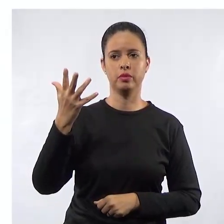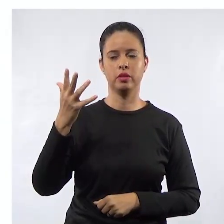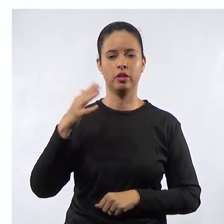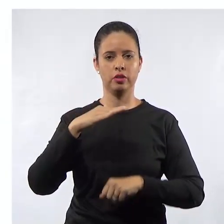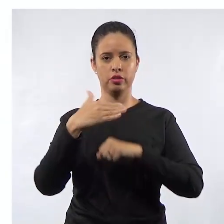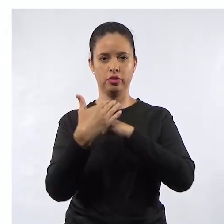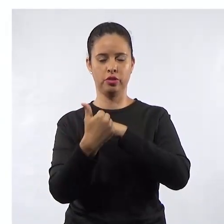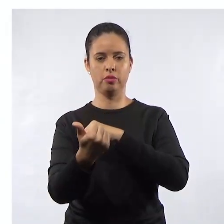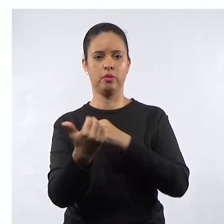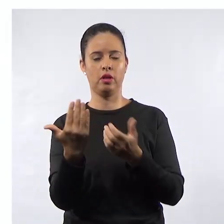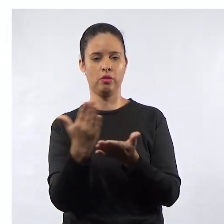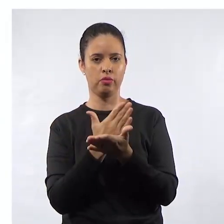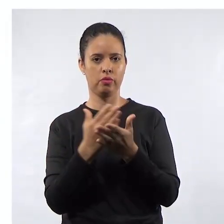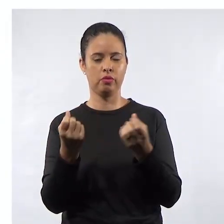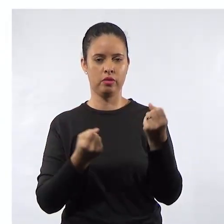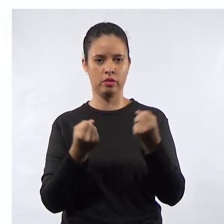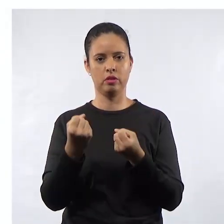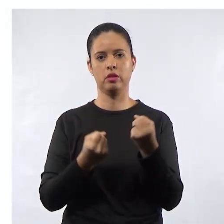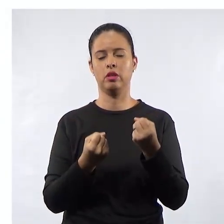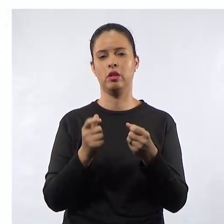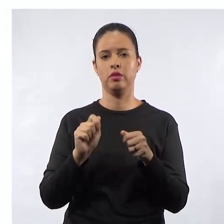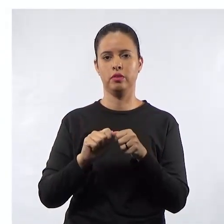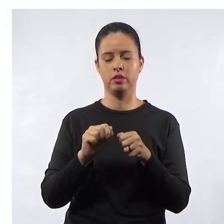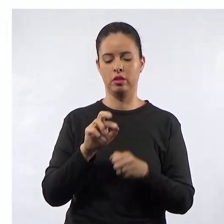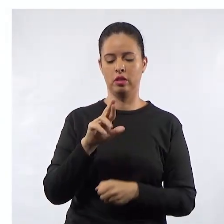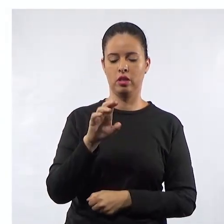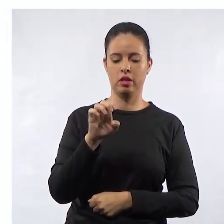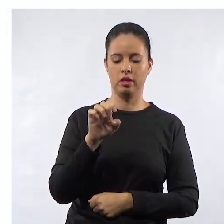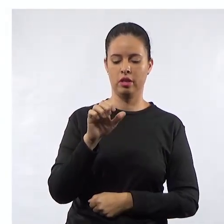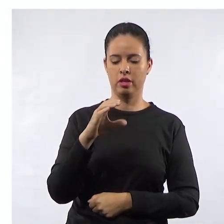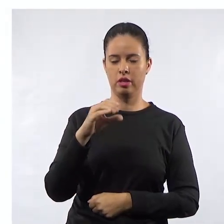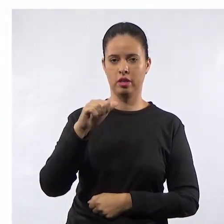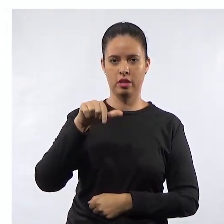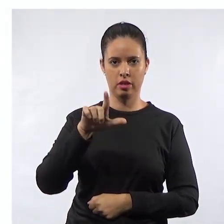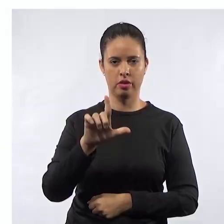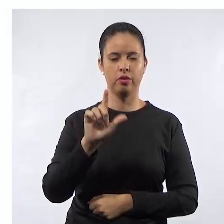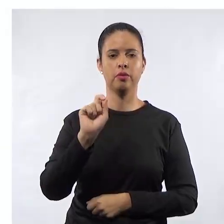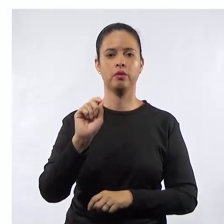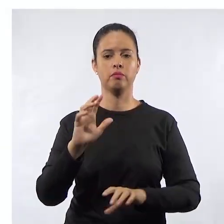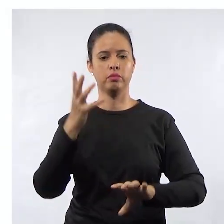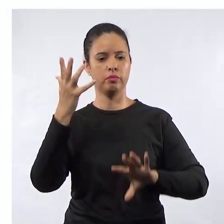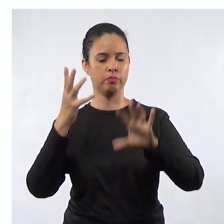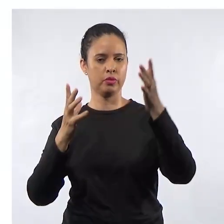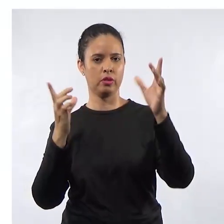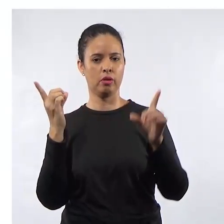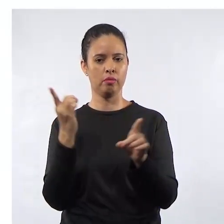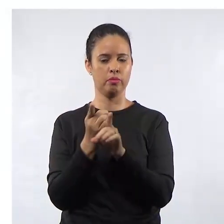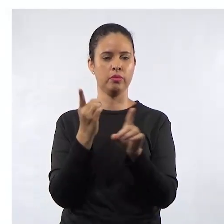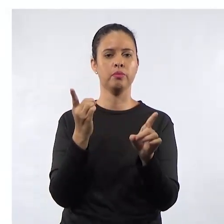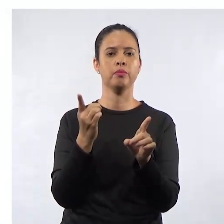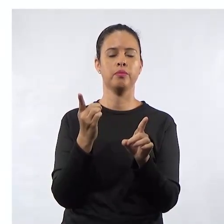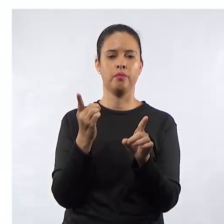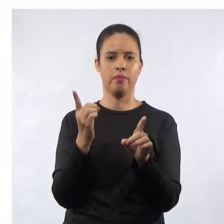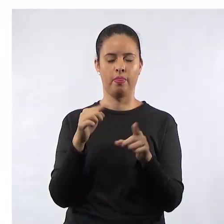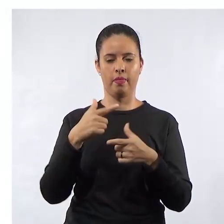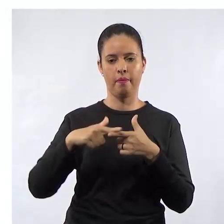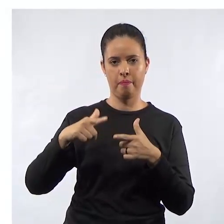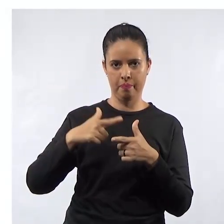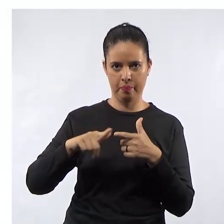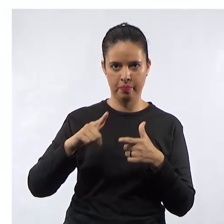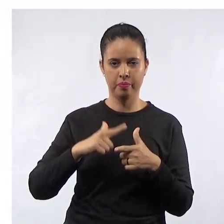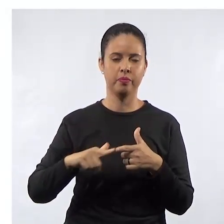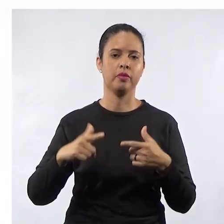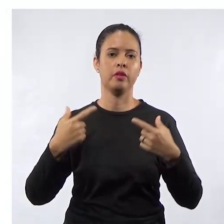quando, muitas vezes, aí as concessionárias chamam aí alguns veículos para fazer o recal, né? Por conta de alguma situação